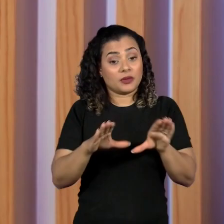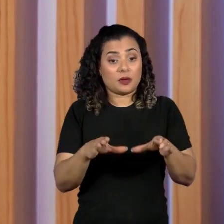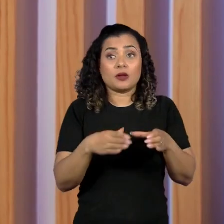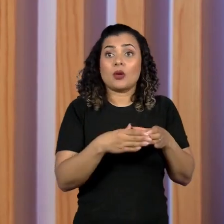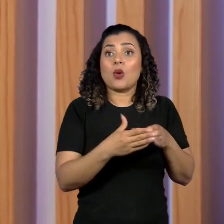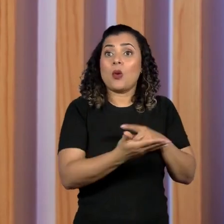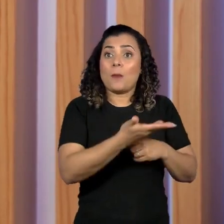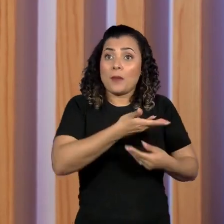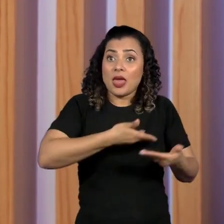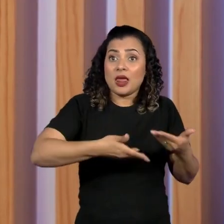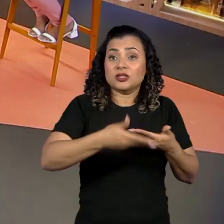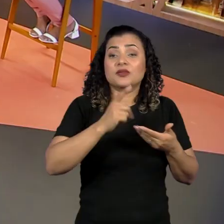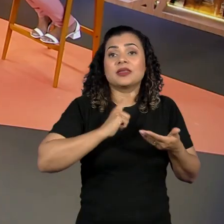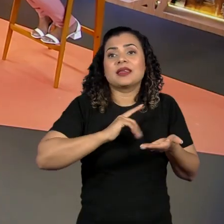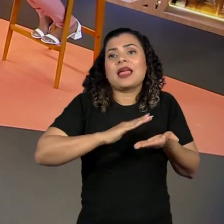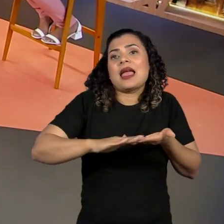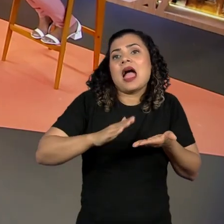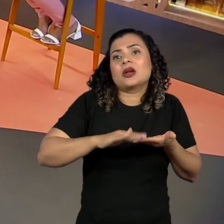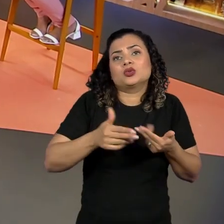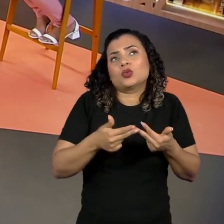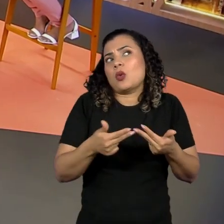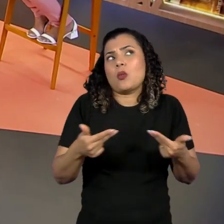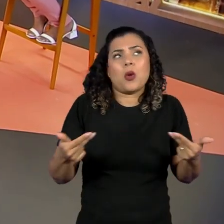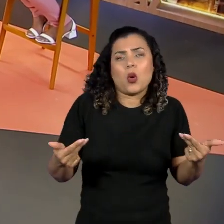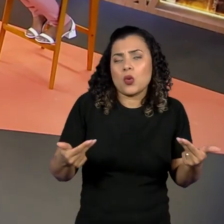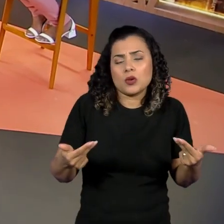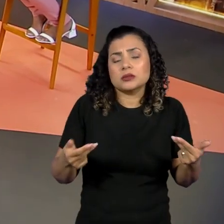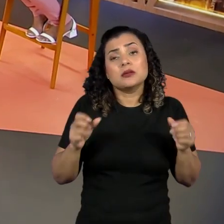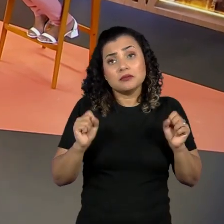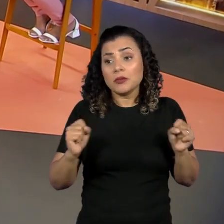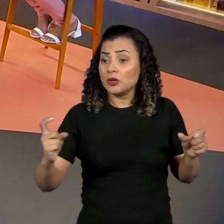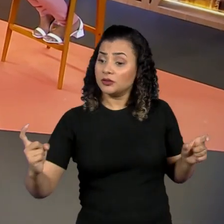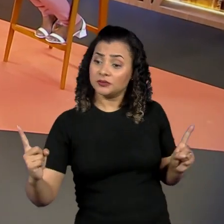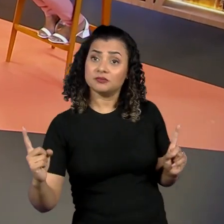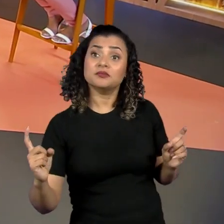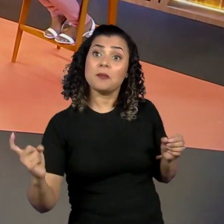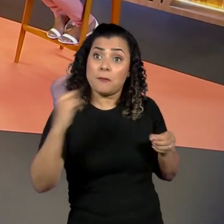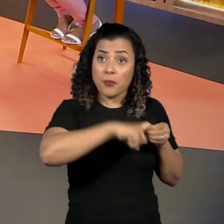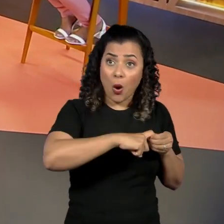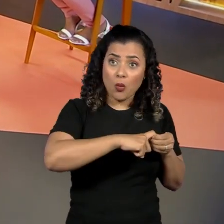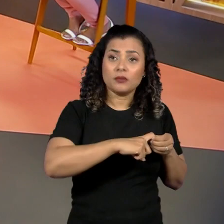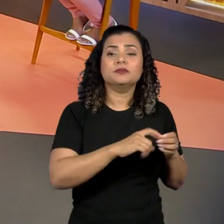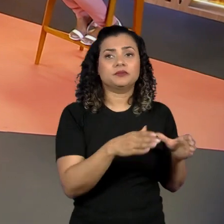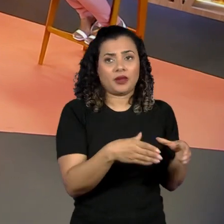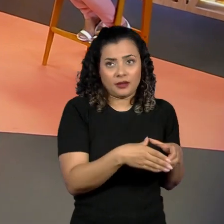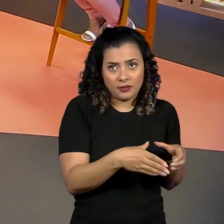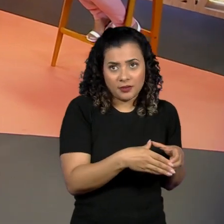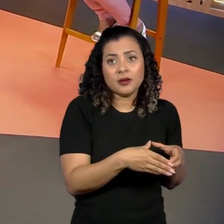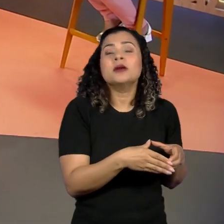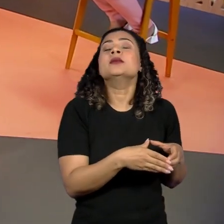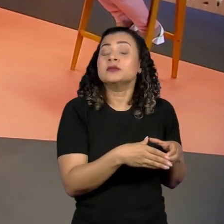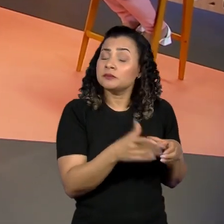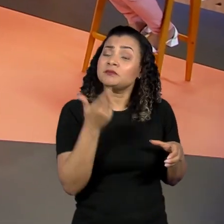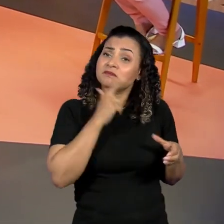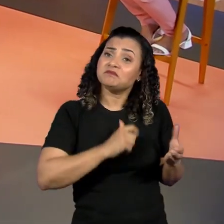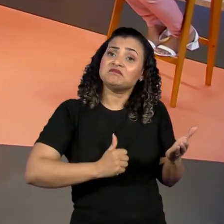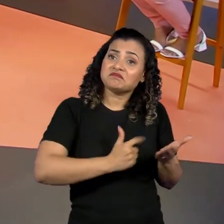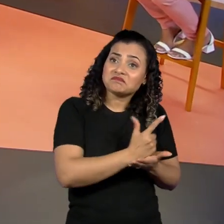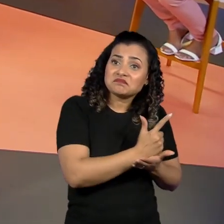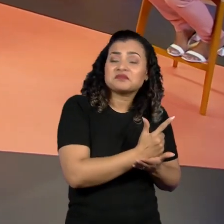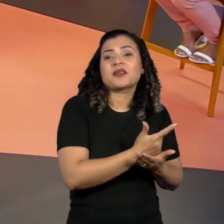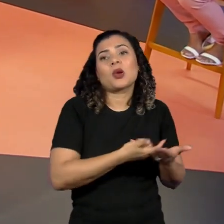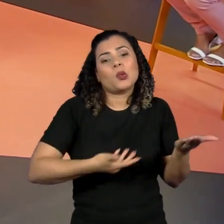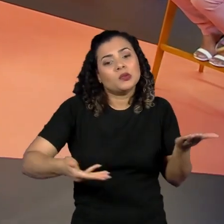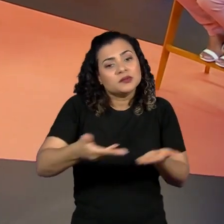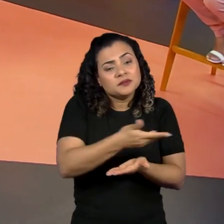gasto com um determinado insumo, ela pode se juntar com uma outra empresa, uma outra cooperativa, para comprar por um preço